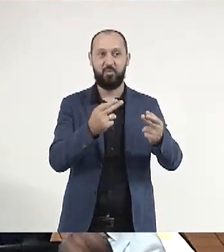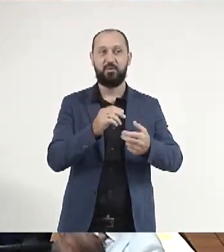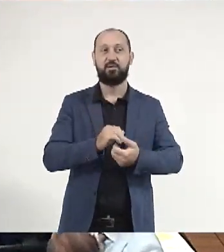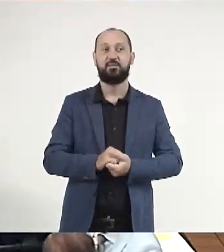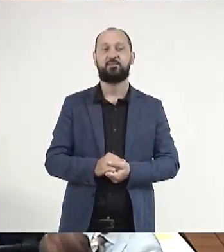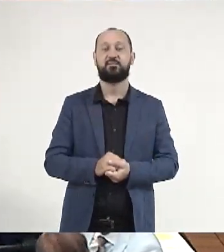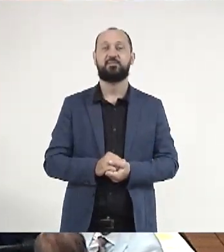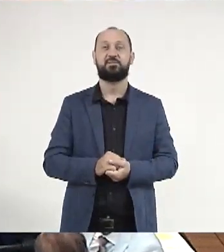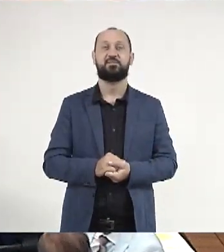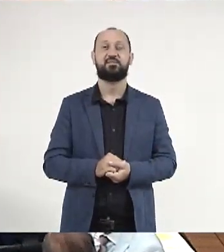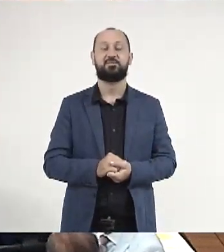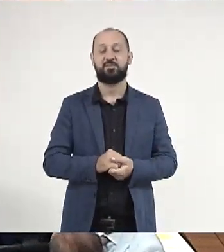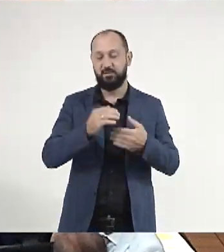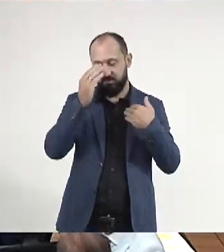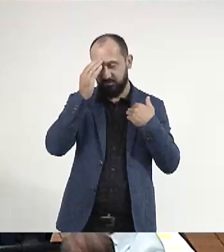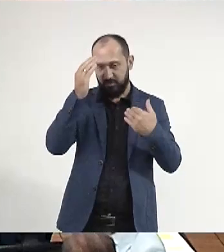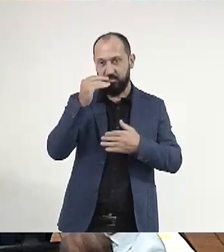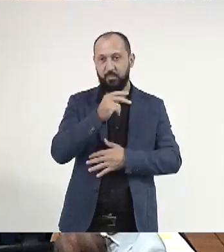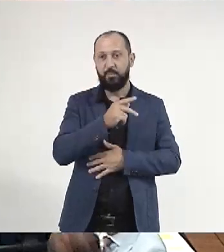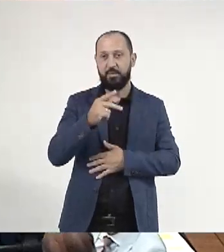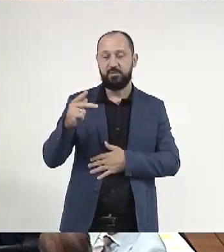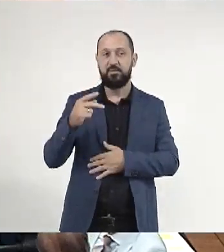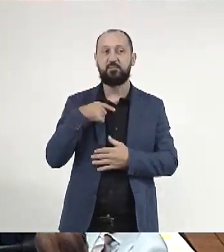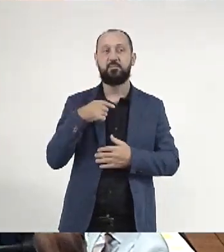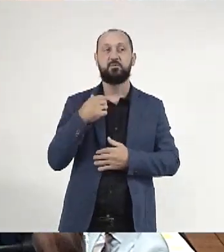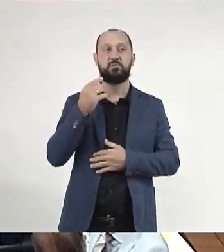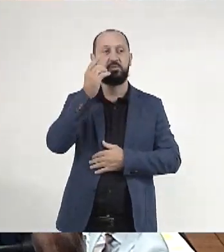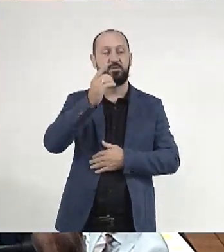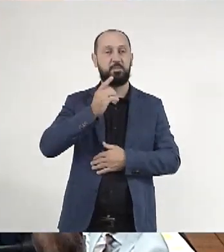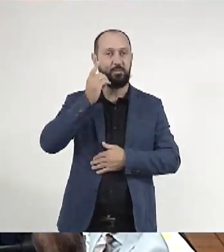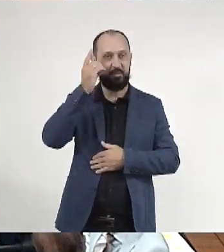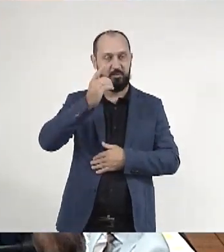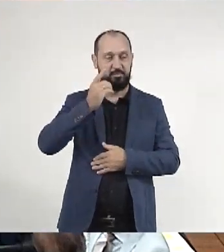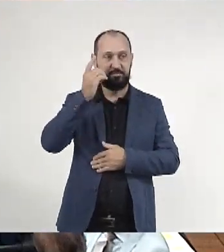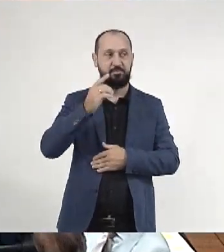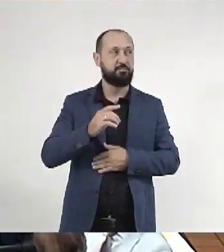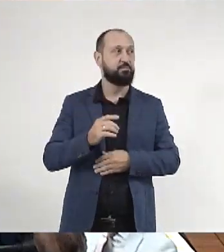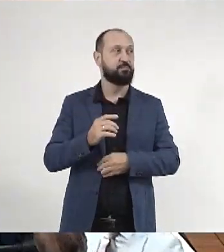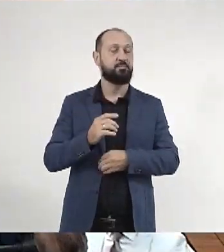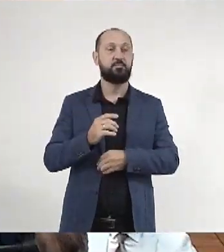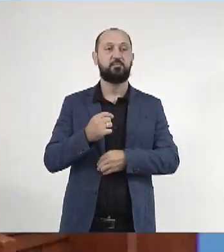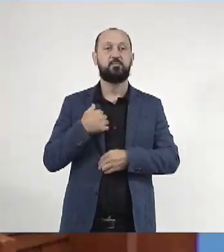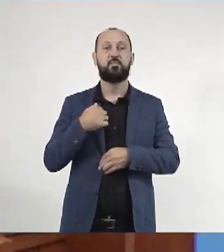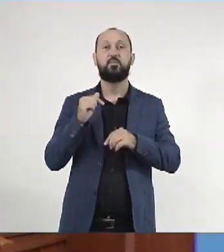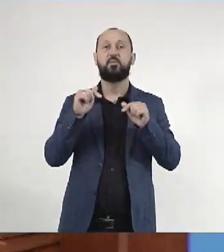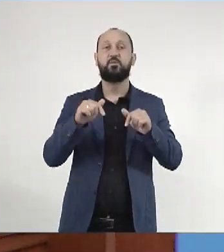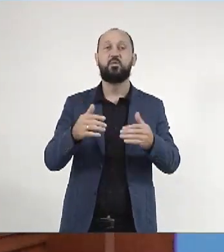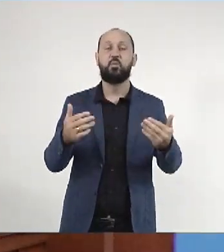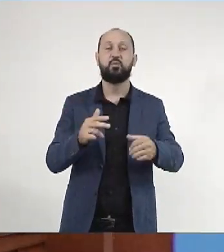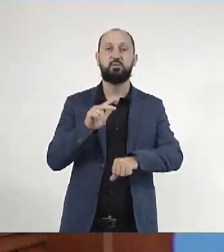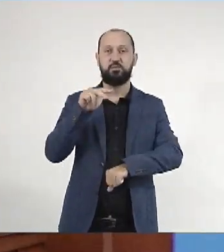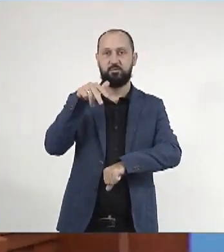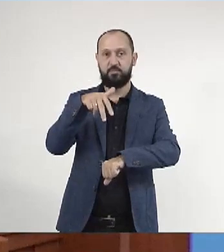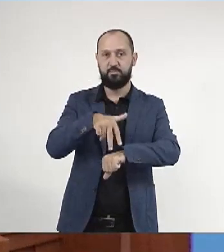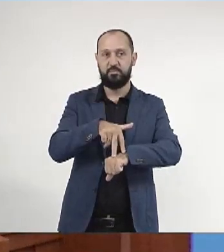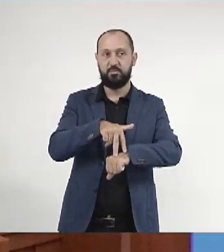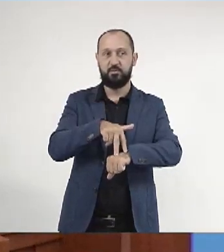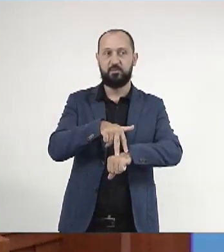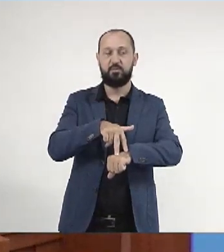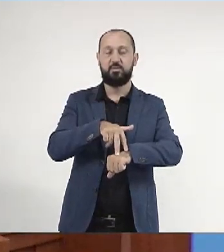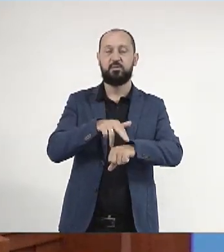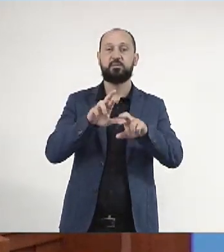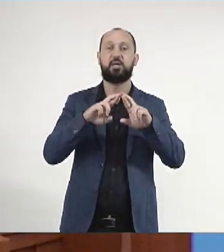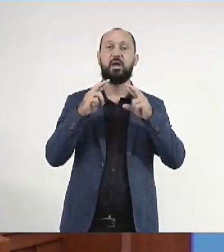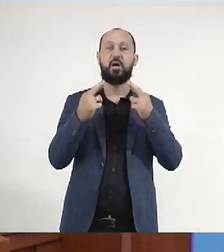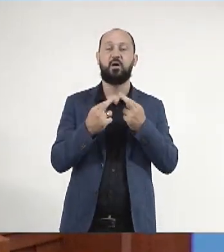Teacher. Obrigado, senhor presidente, senhores deputados. O que me traz à tribuna nesta